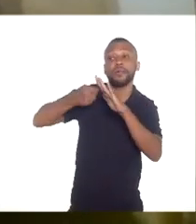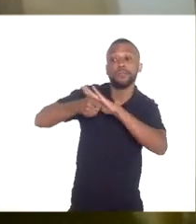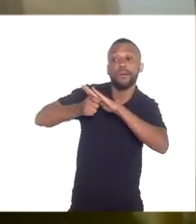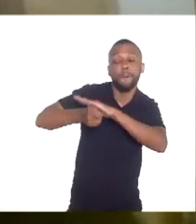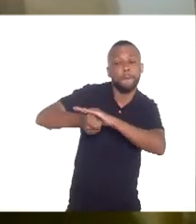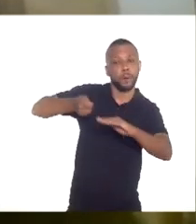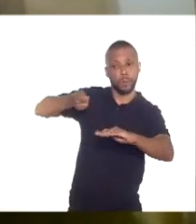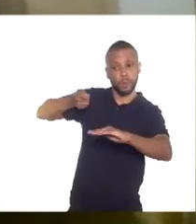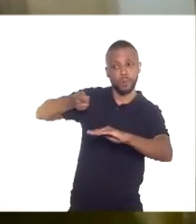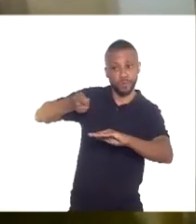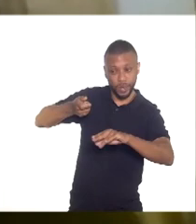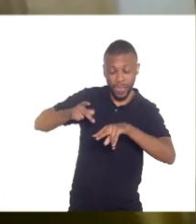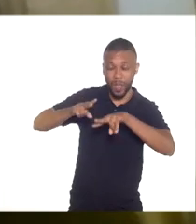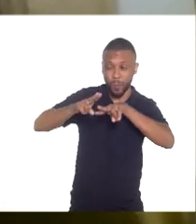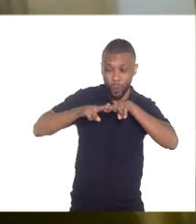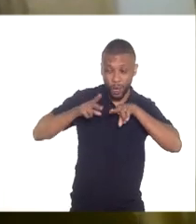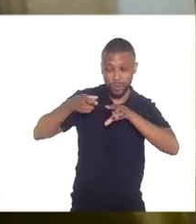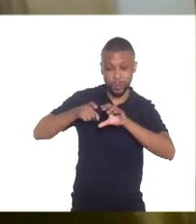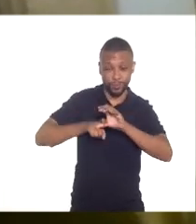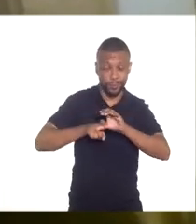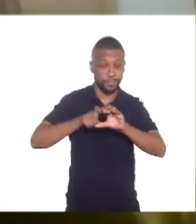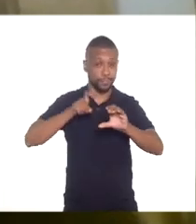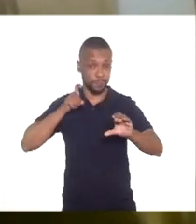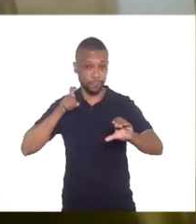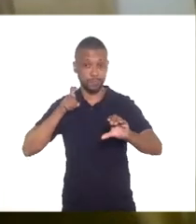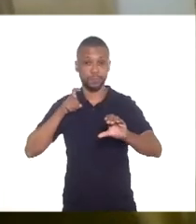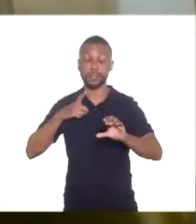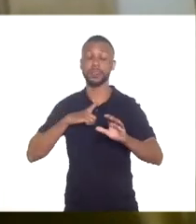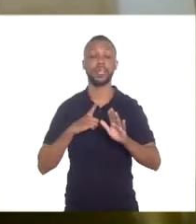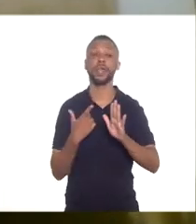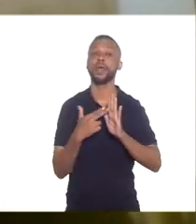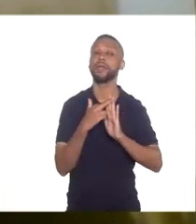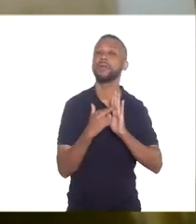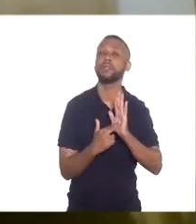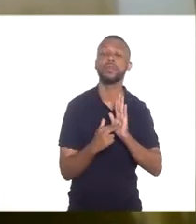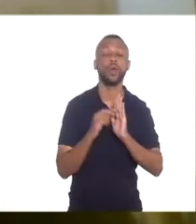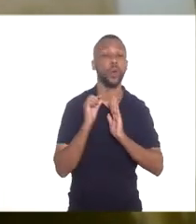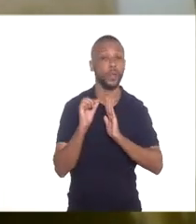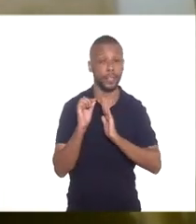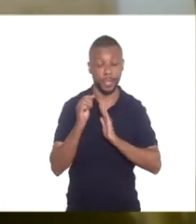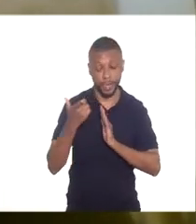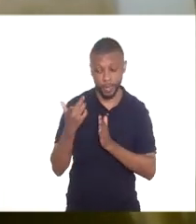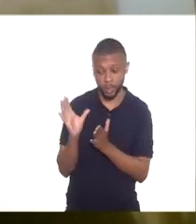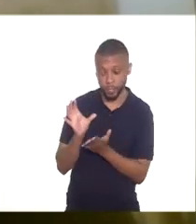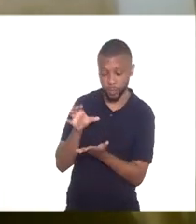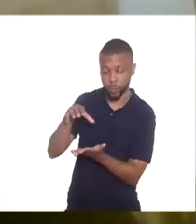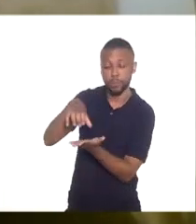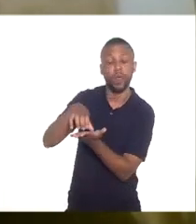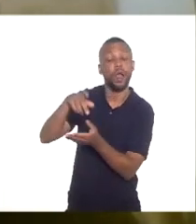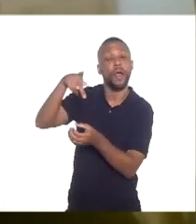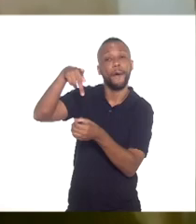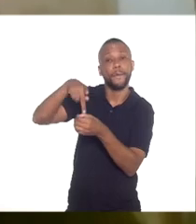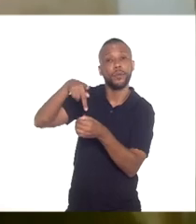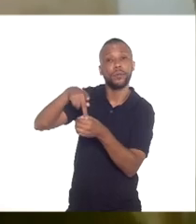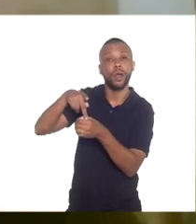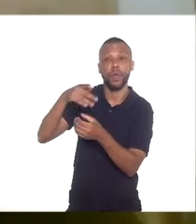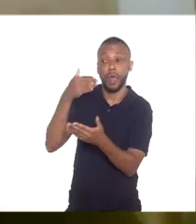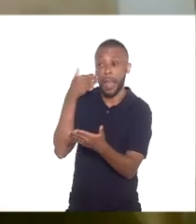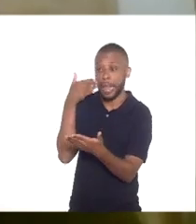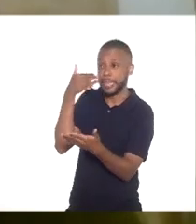em descomissionamento, a princípio, no setor petróleo, não deve ser